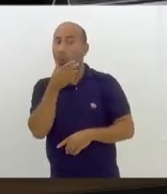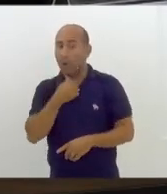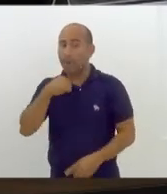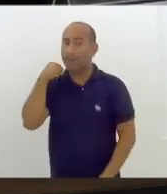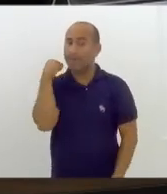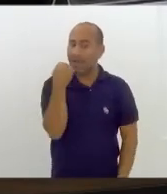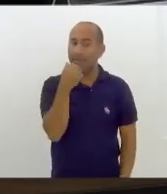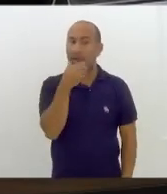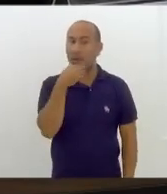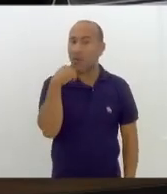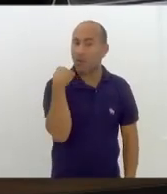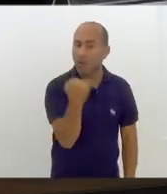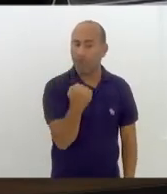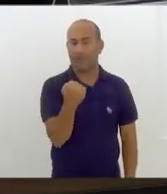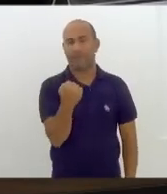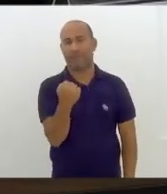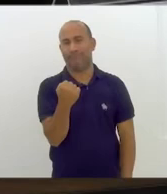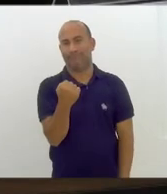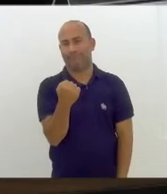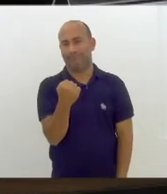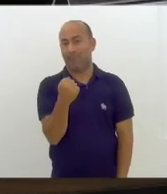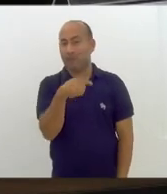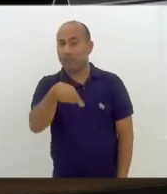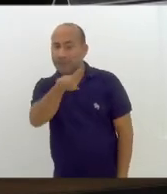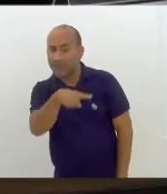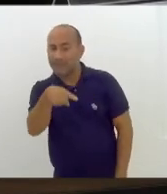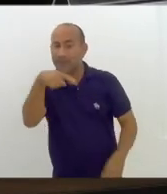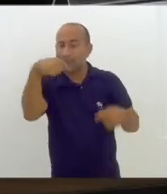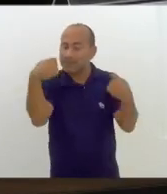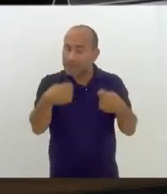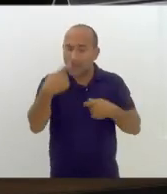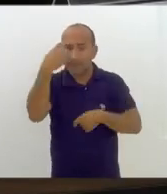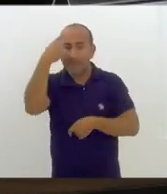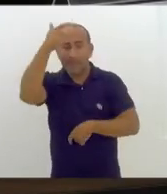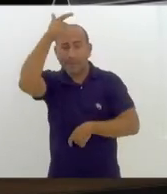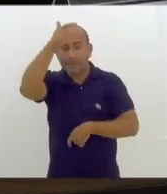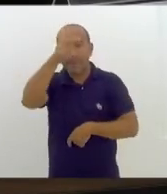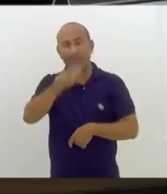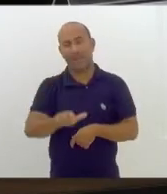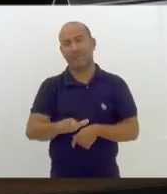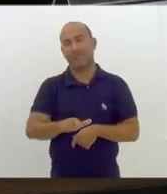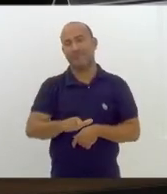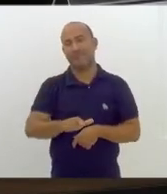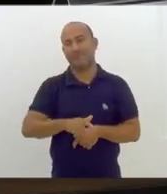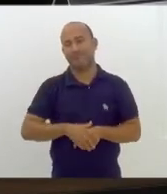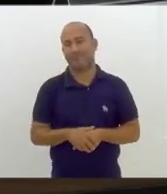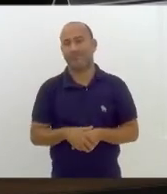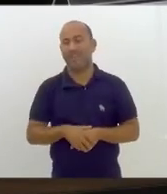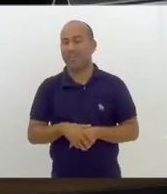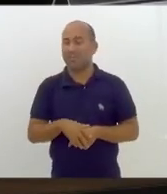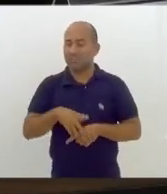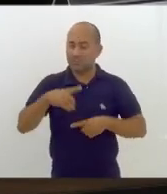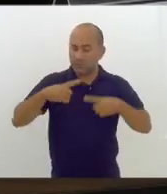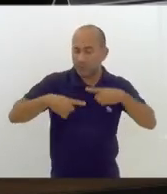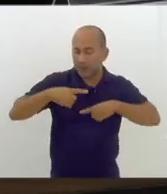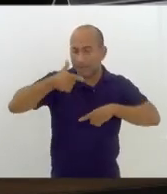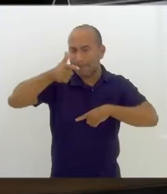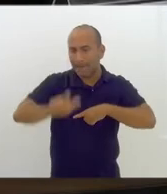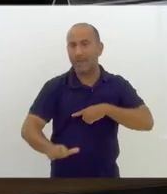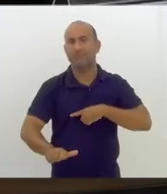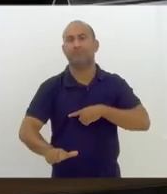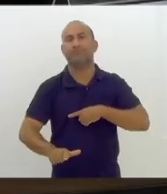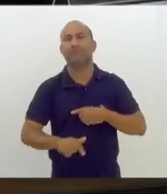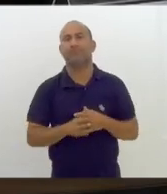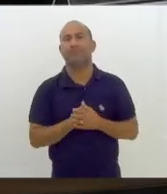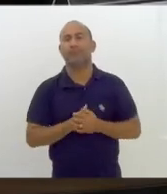homens. Vocês precisam pensar mais sobre isso, discutir mais isso. E eu